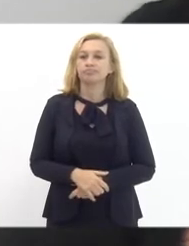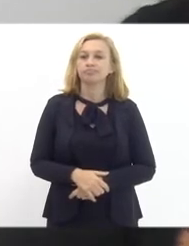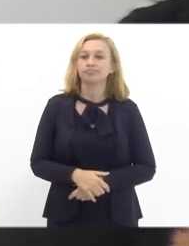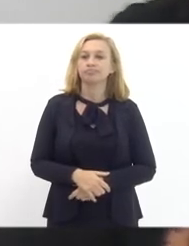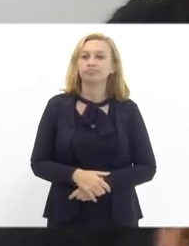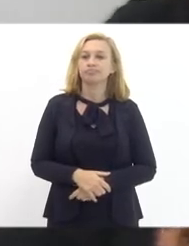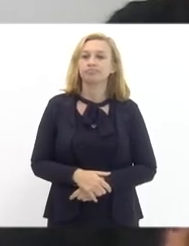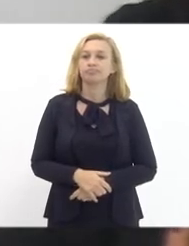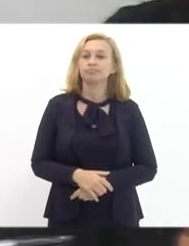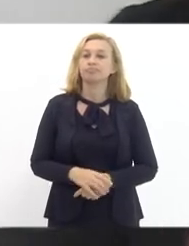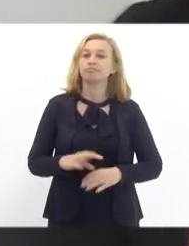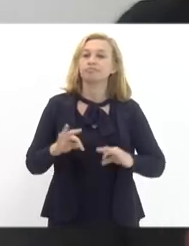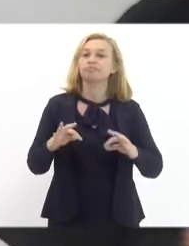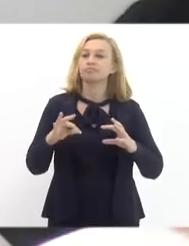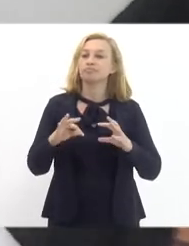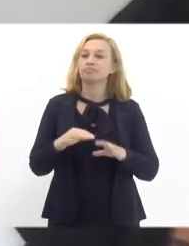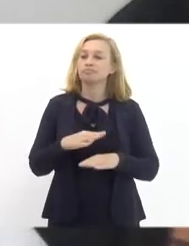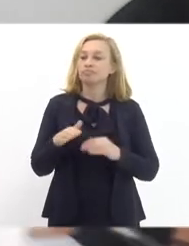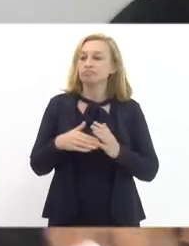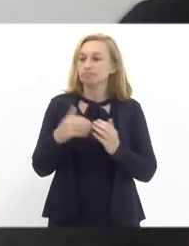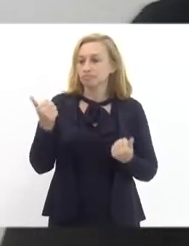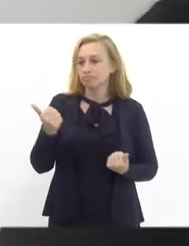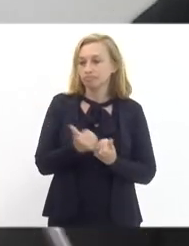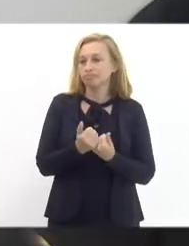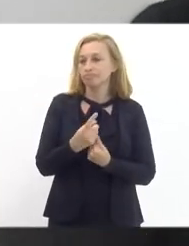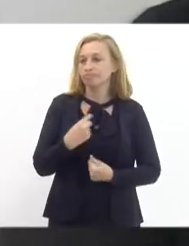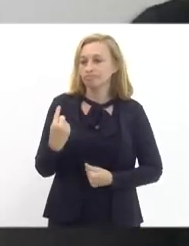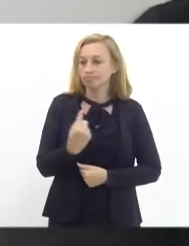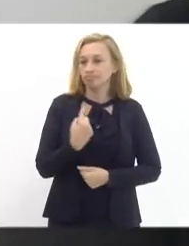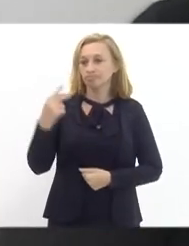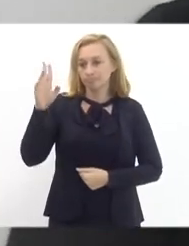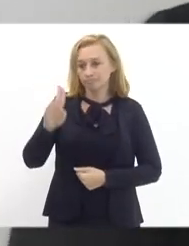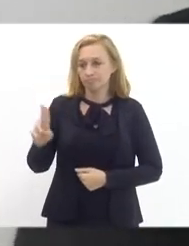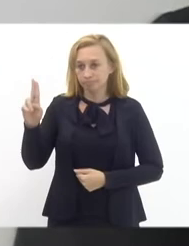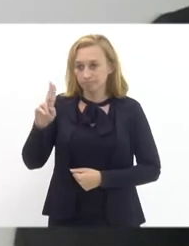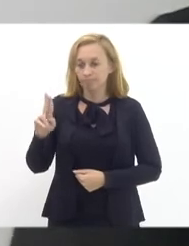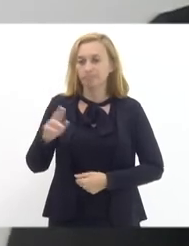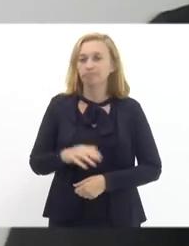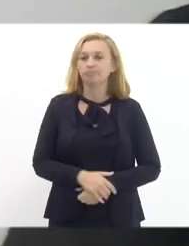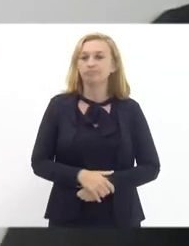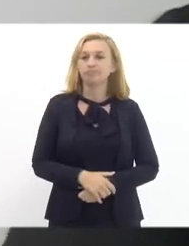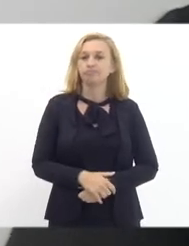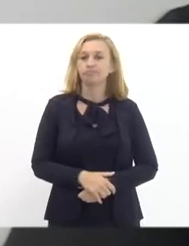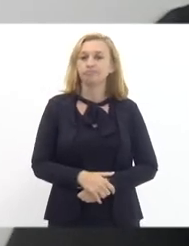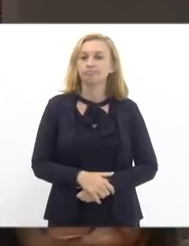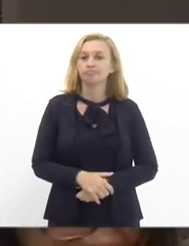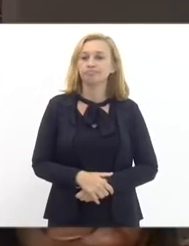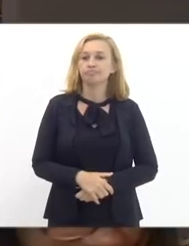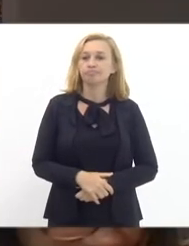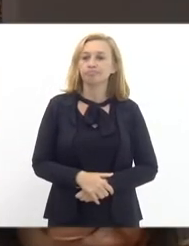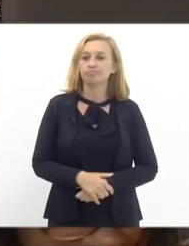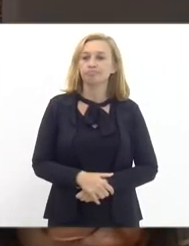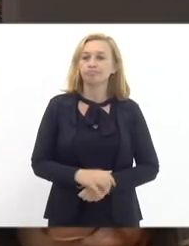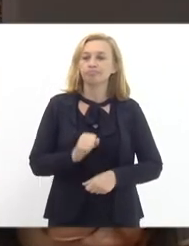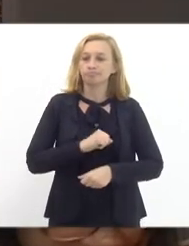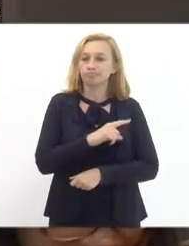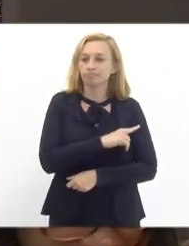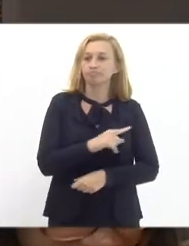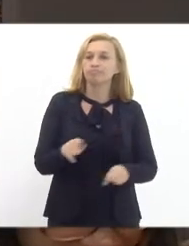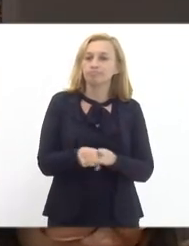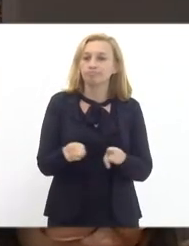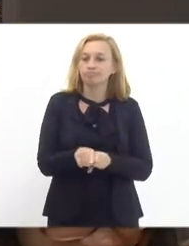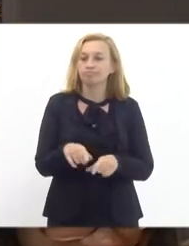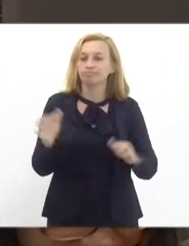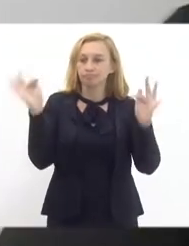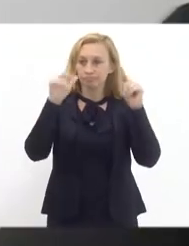tem todo o nosso apoio da universidade, né, e nós, como gonçalenses, também estamos muito